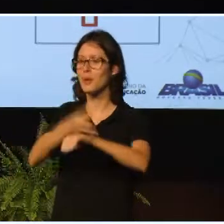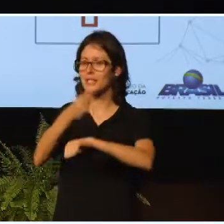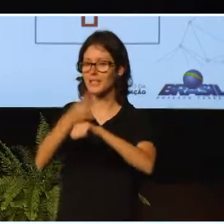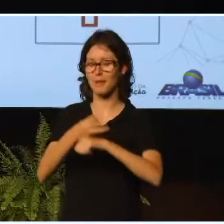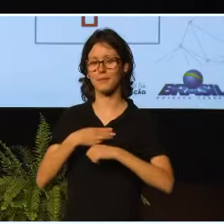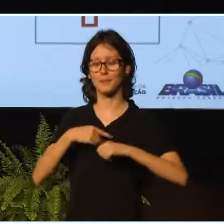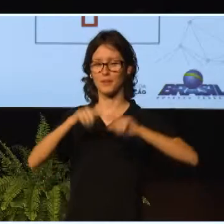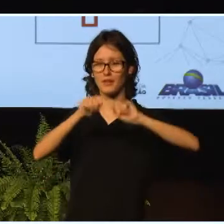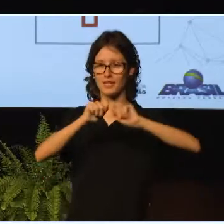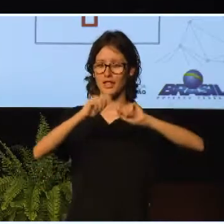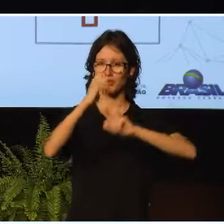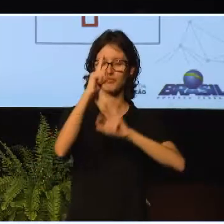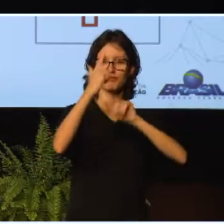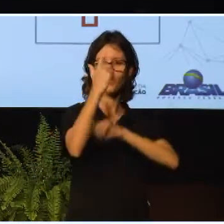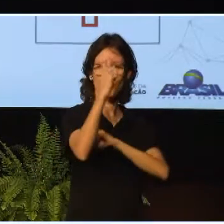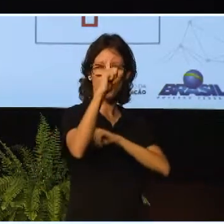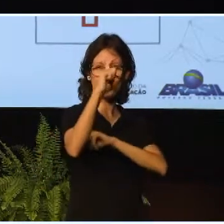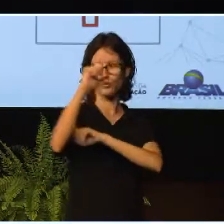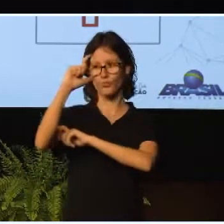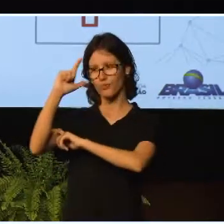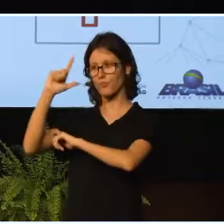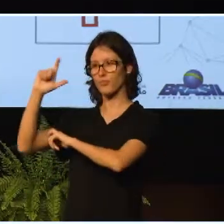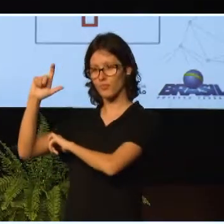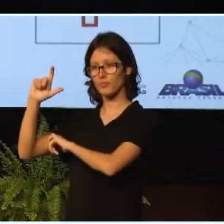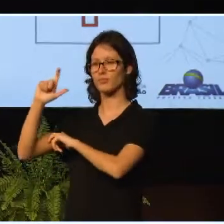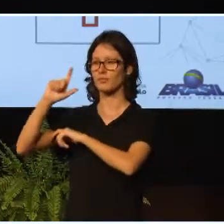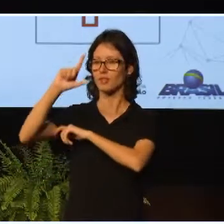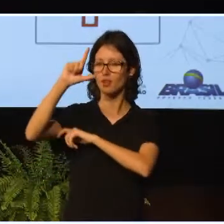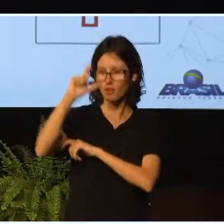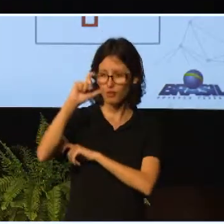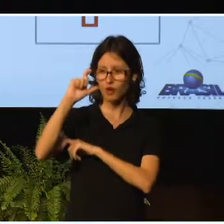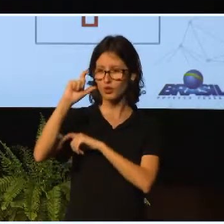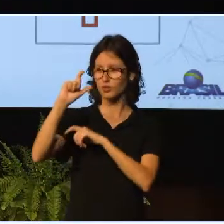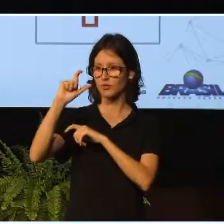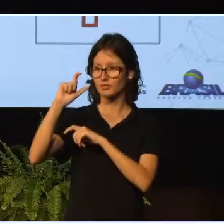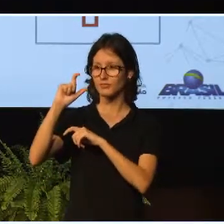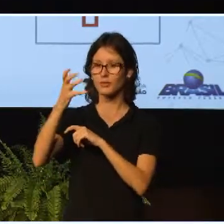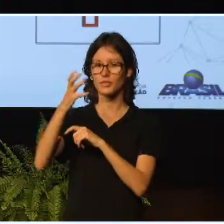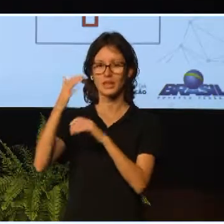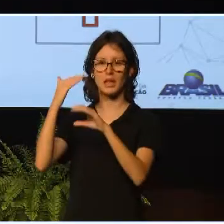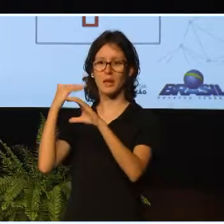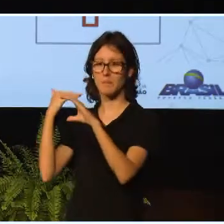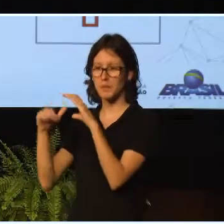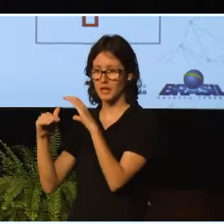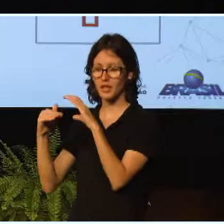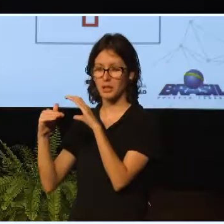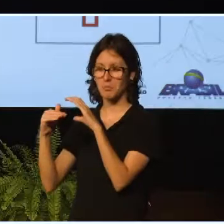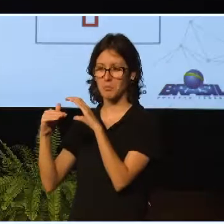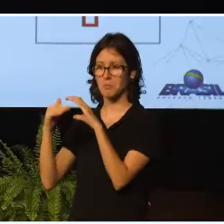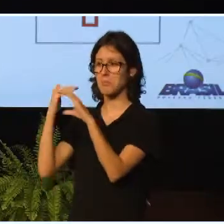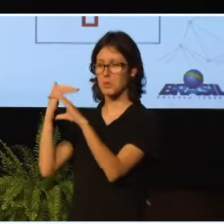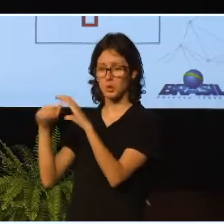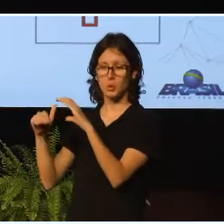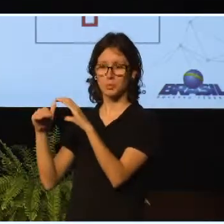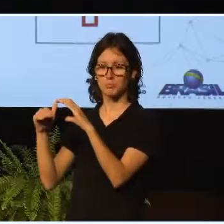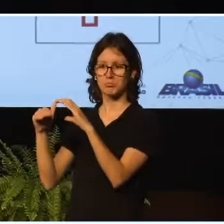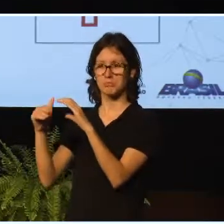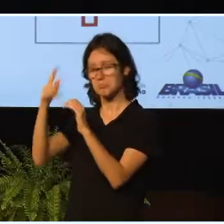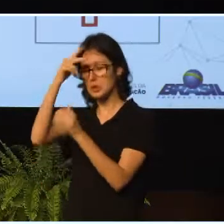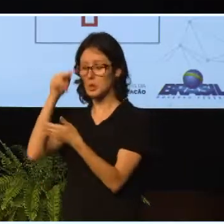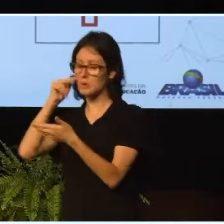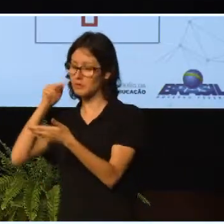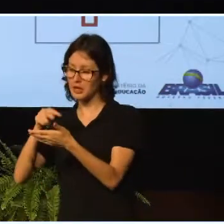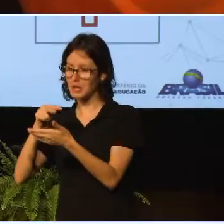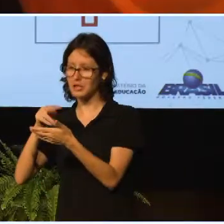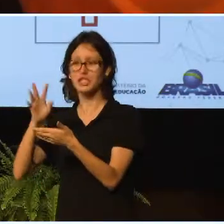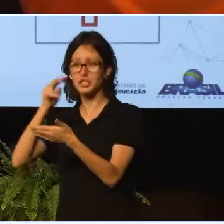agora tirando selfie. Você tirou a selfie, você quer mandar para alguém? Mandou. Alguém vai